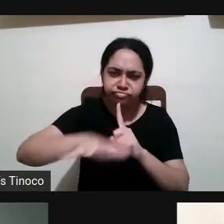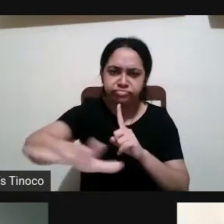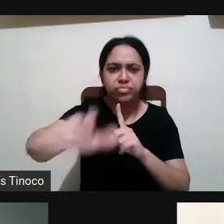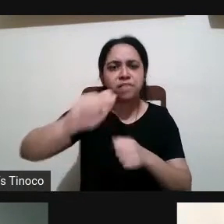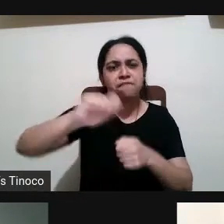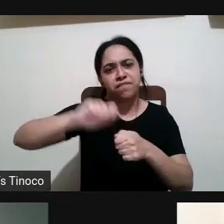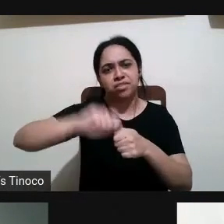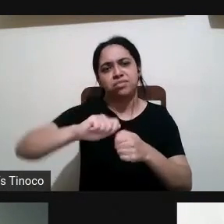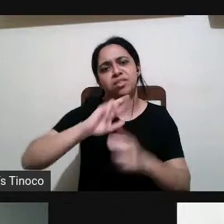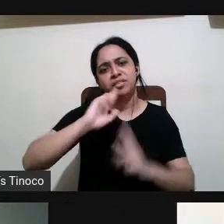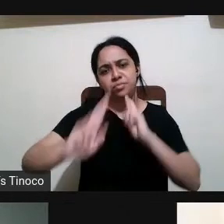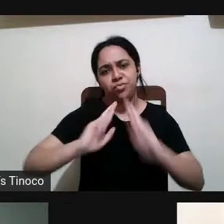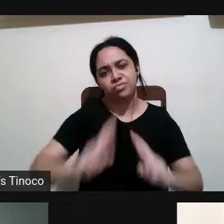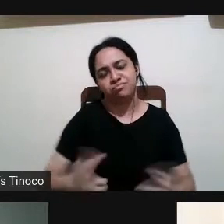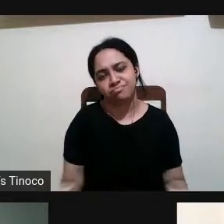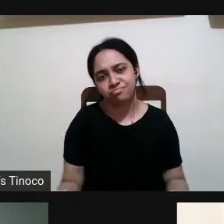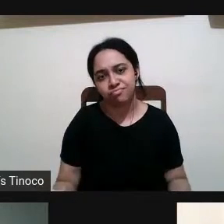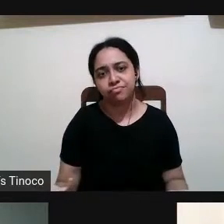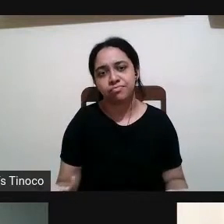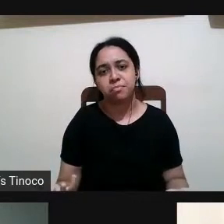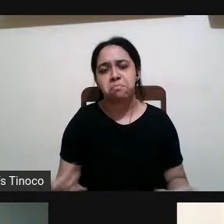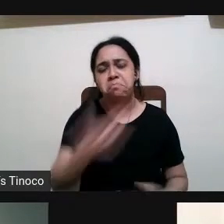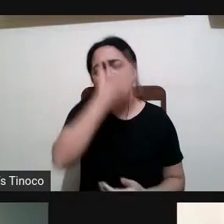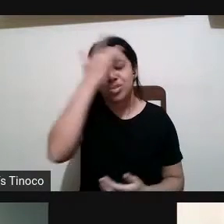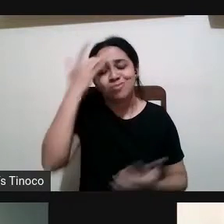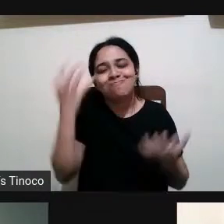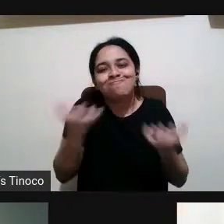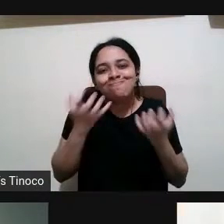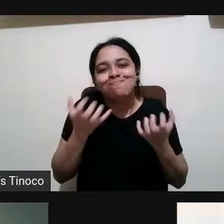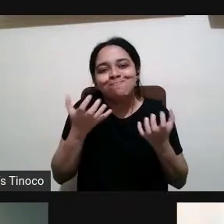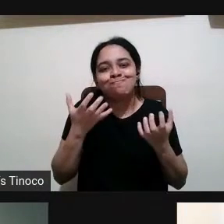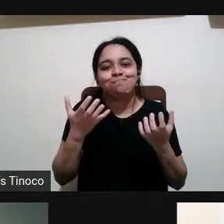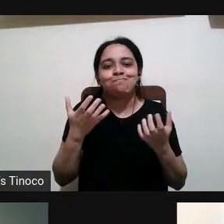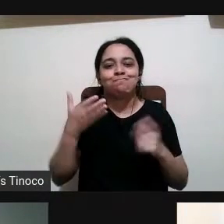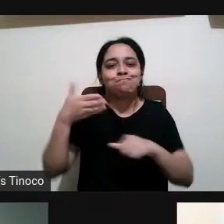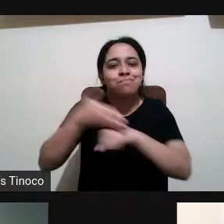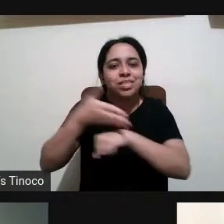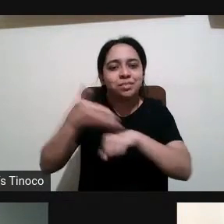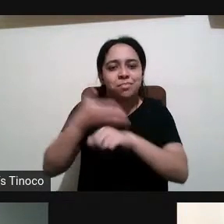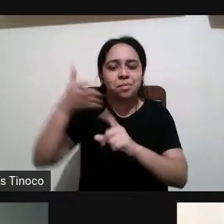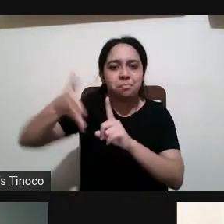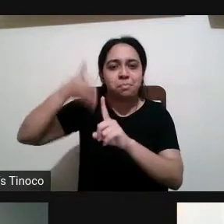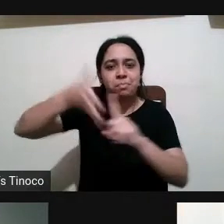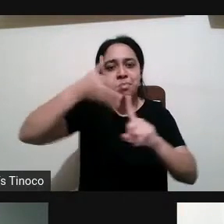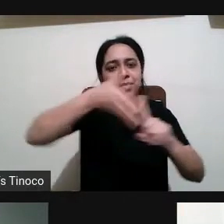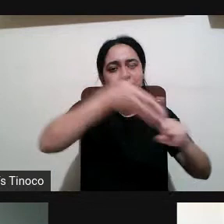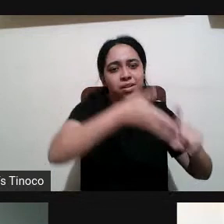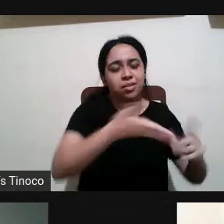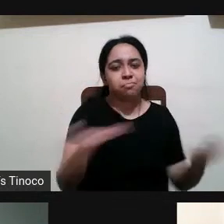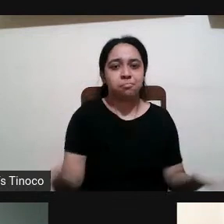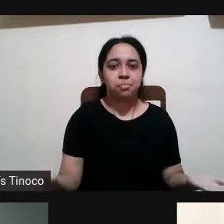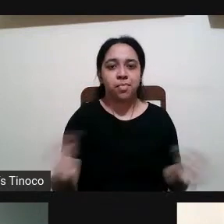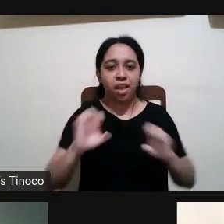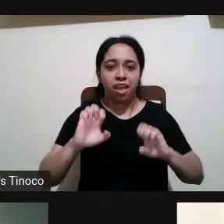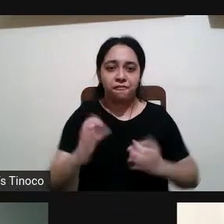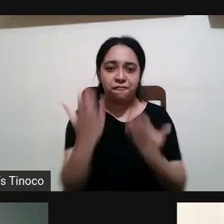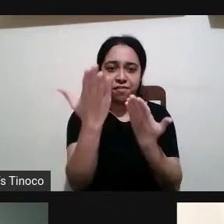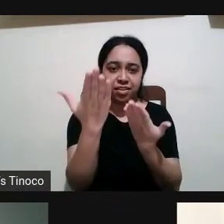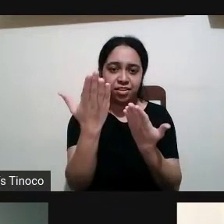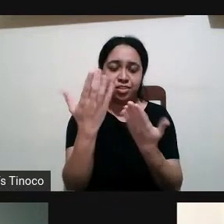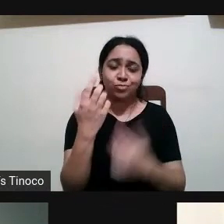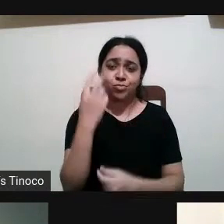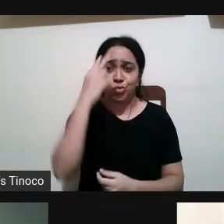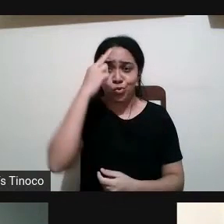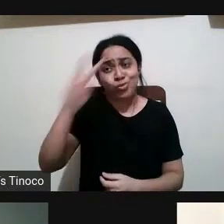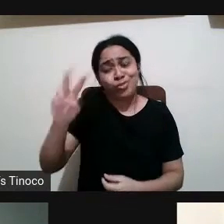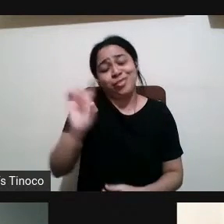feito. Teve tanta gente que queria participar com palestra, só que a gente só resolveu fazer o evento em 2 dias,